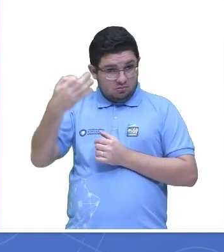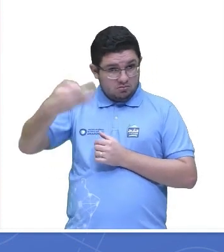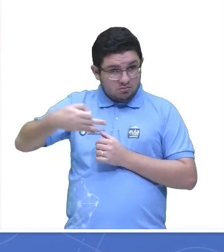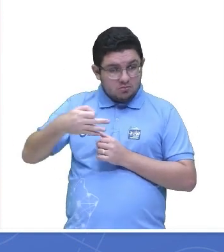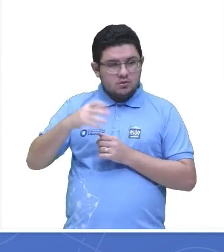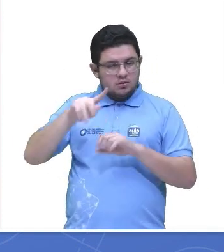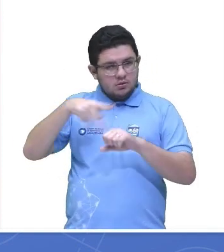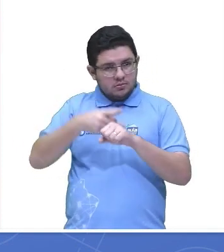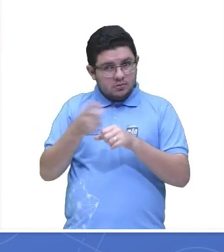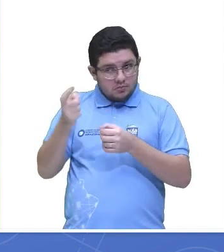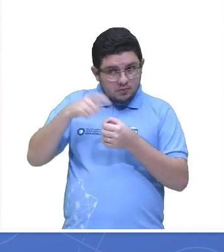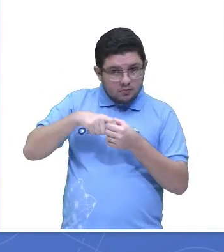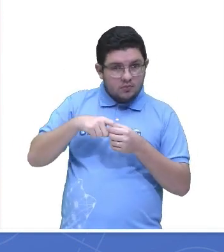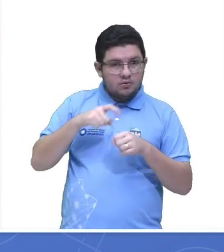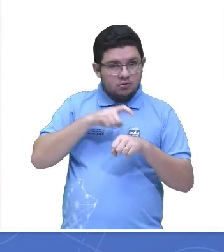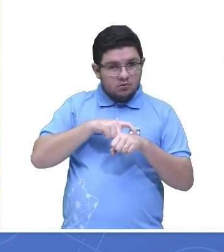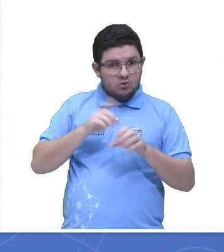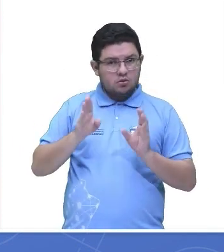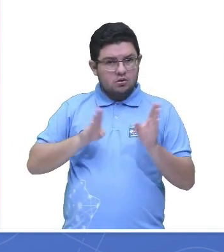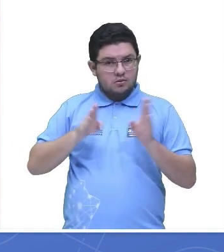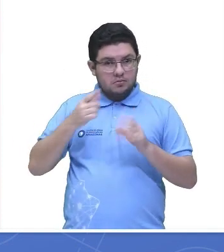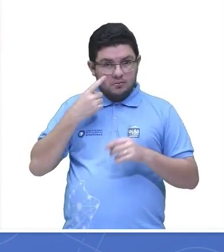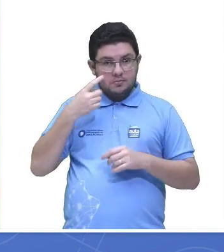a correção dessa pergunta.